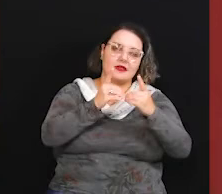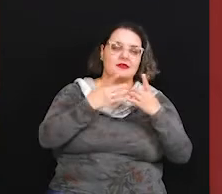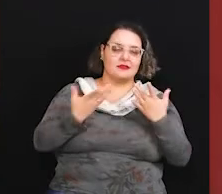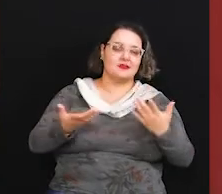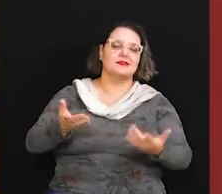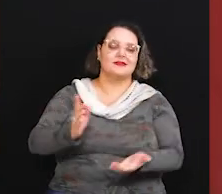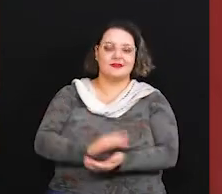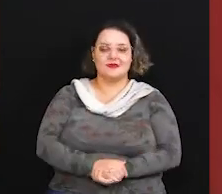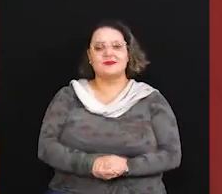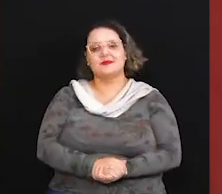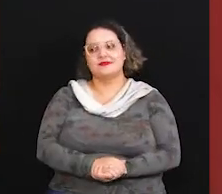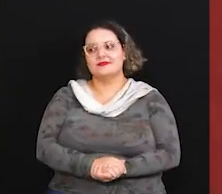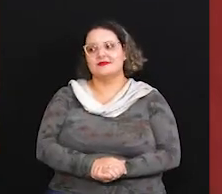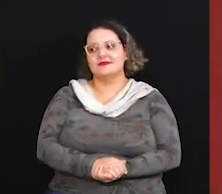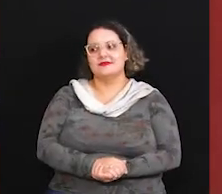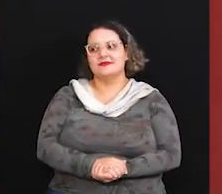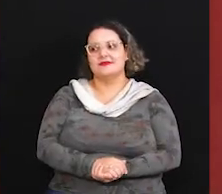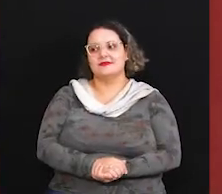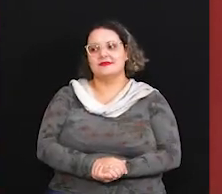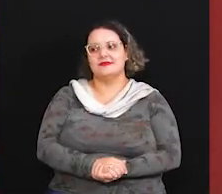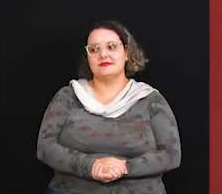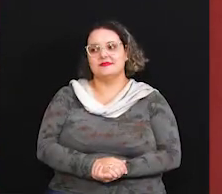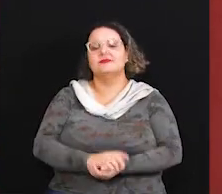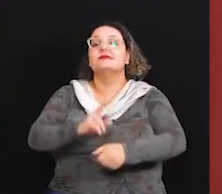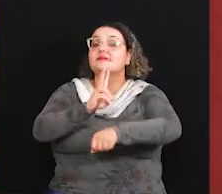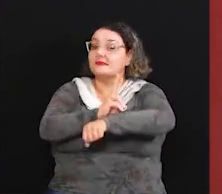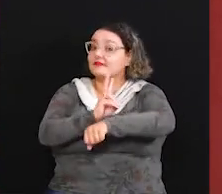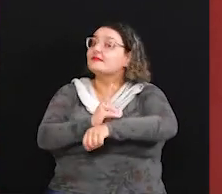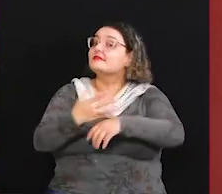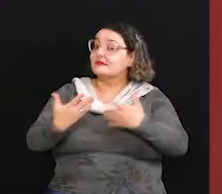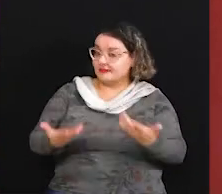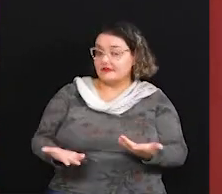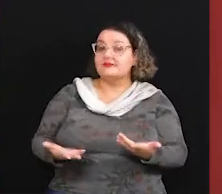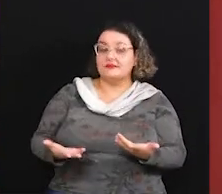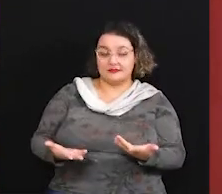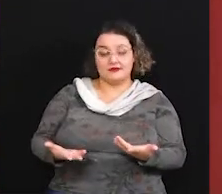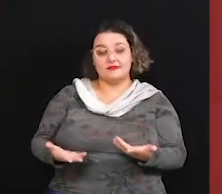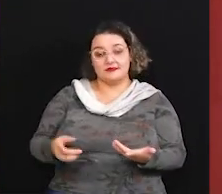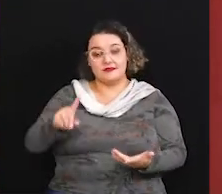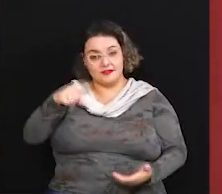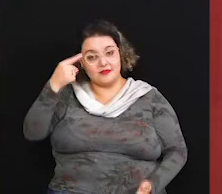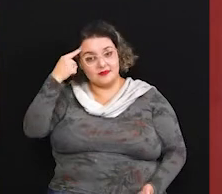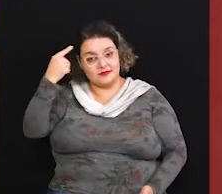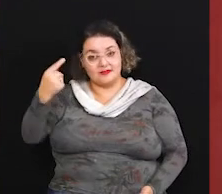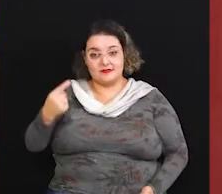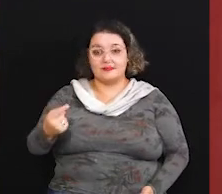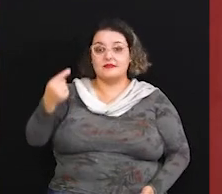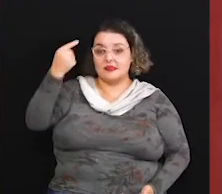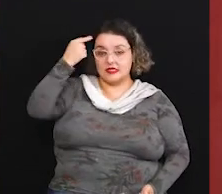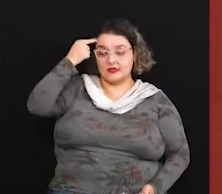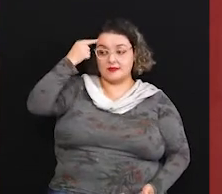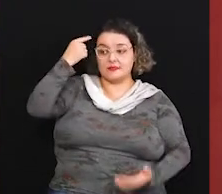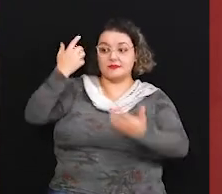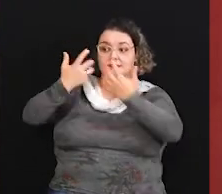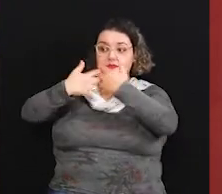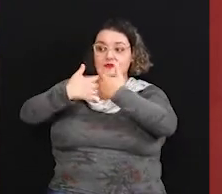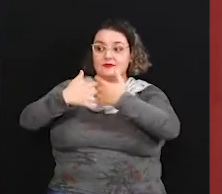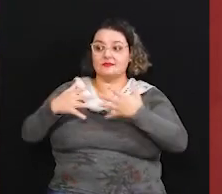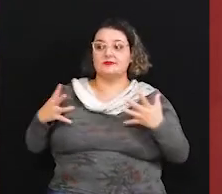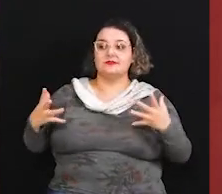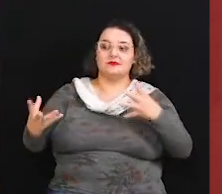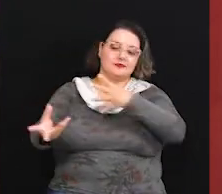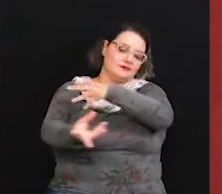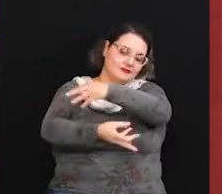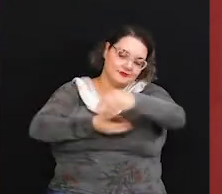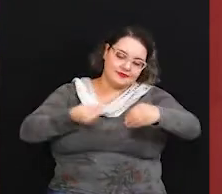dignamente atendidos. A gente zela muito por isso. E eu penso que depois